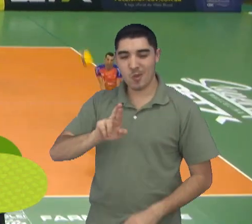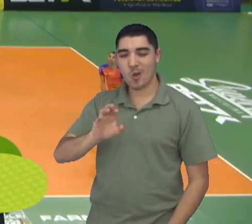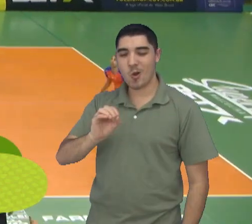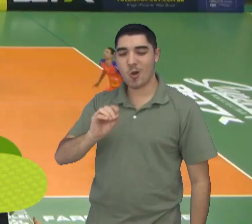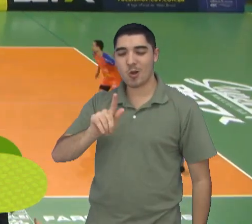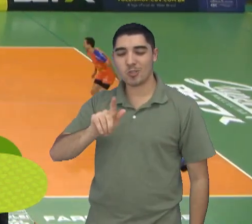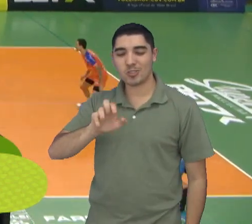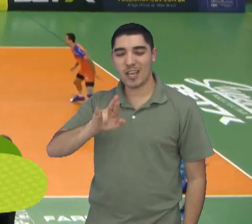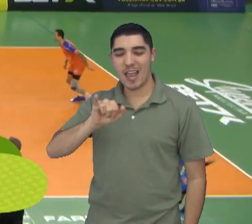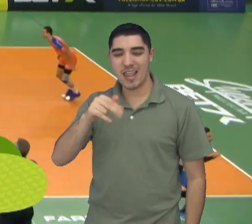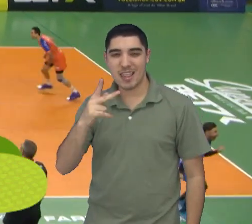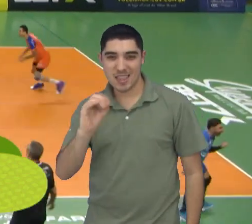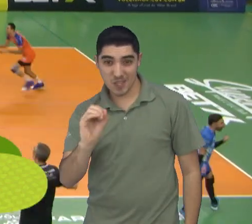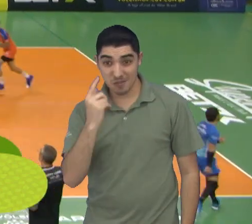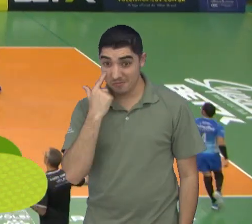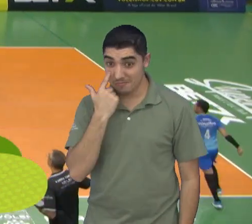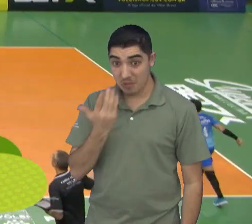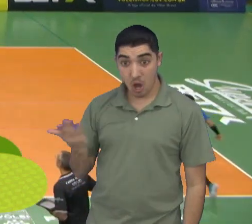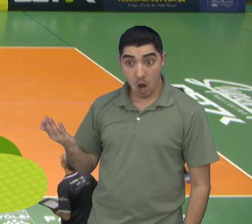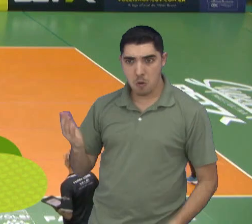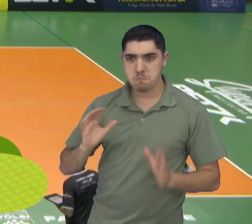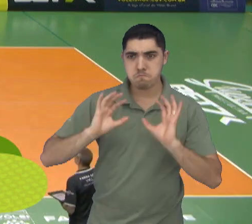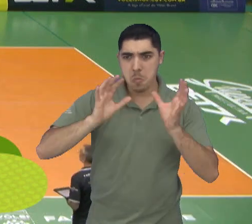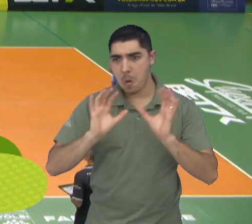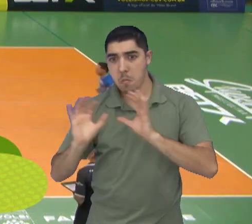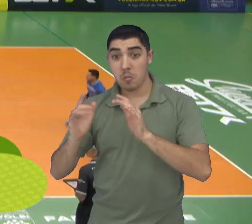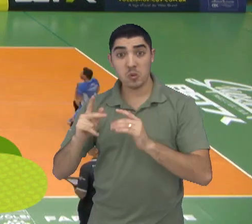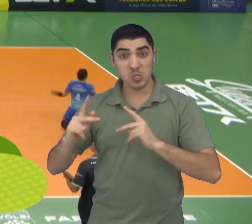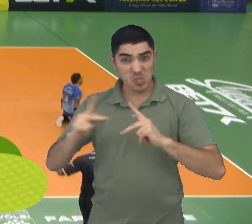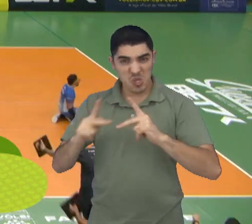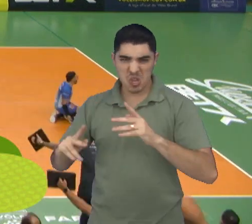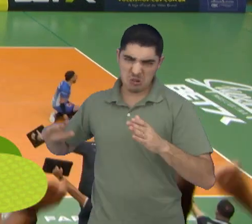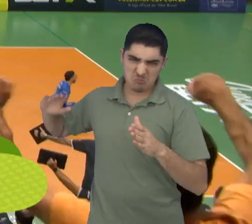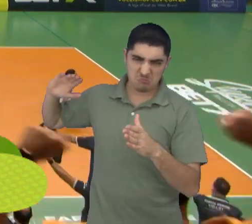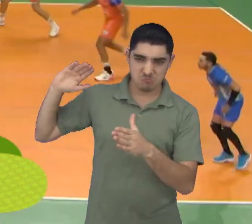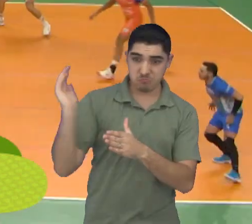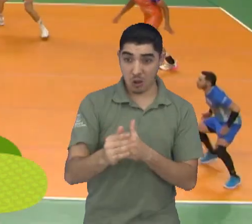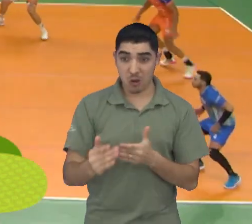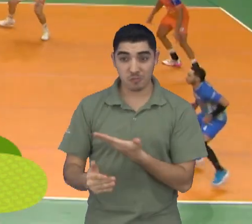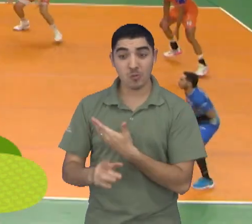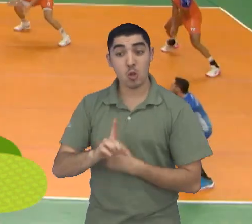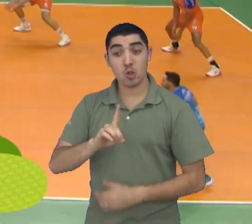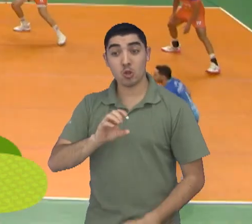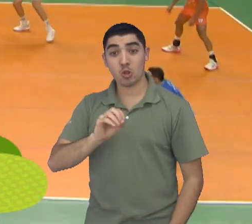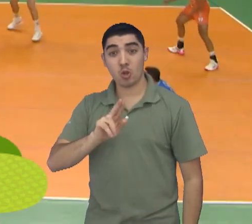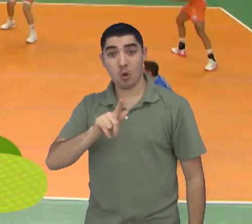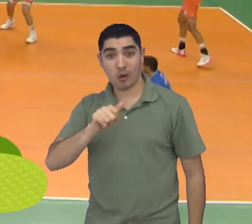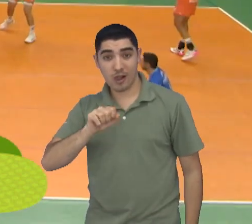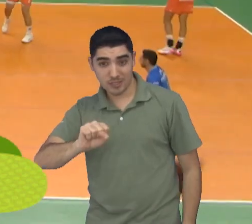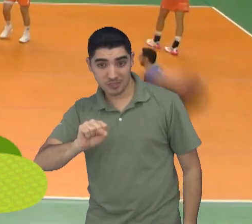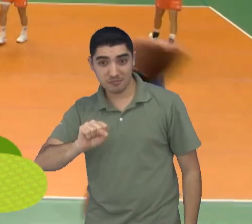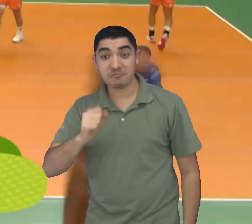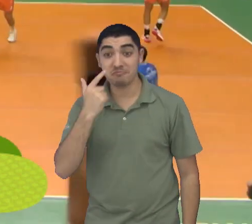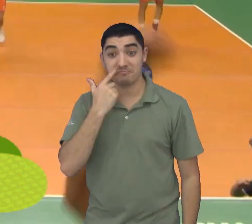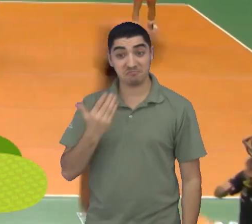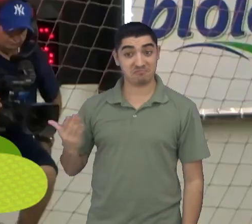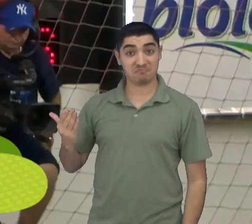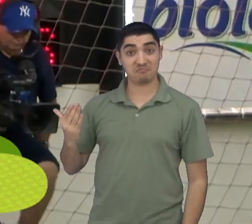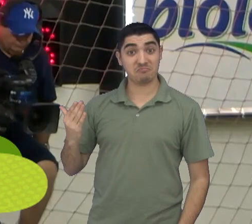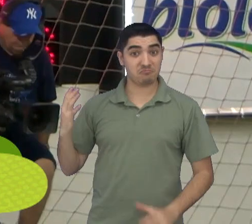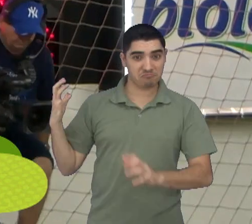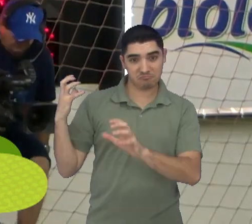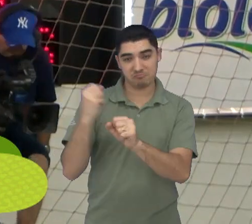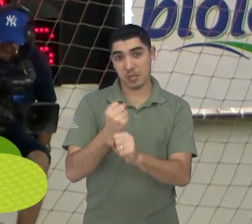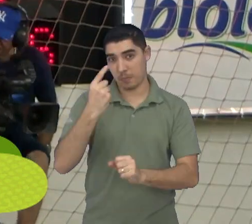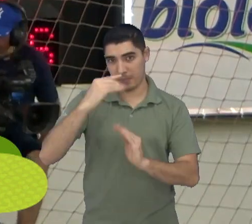adversário, como neste rally, que terminou em pontaço de Douglas. E neste bloqueio de Barreto fechou a parcial